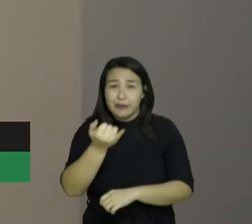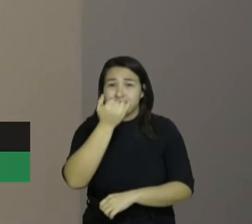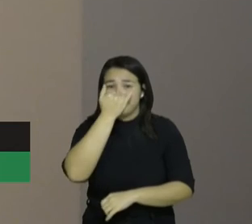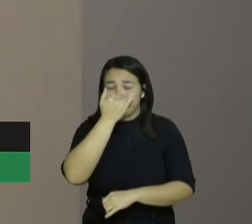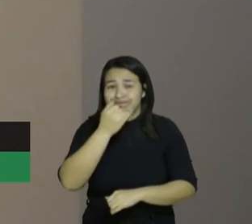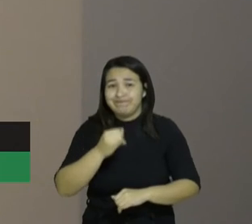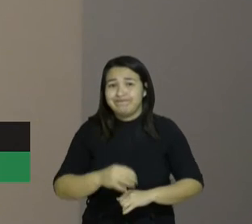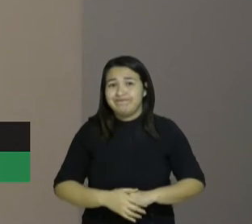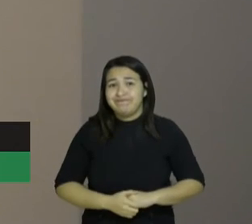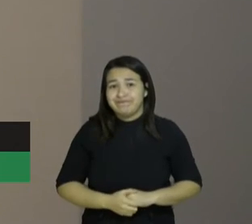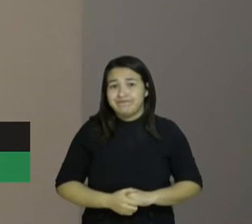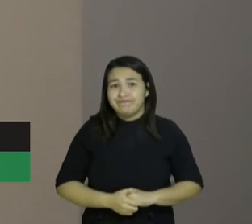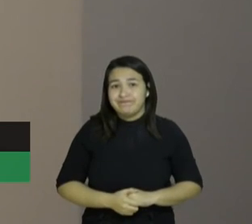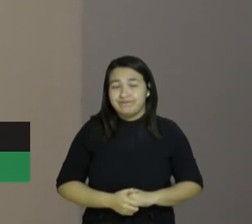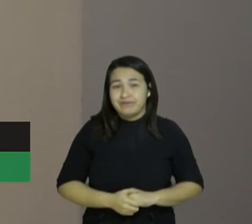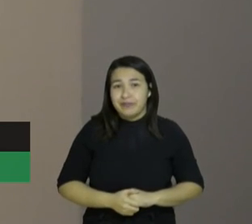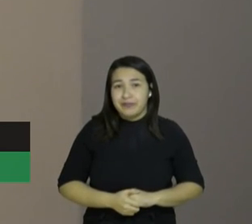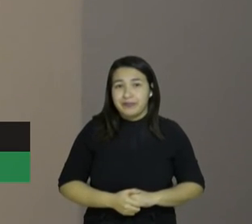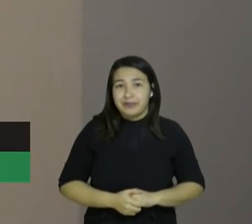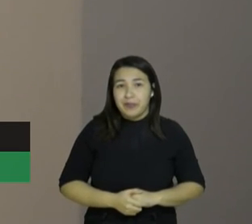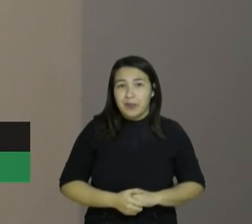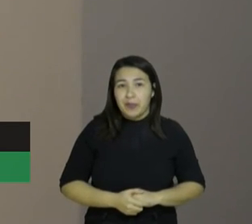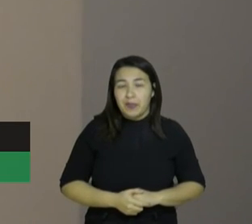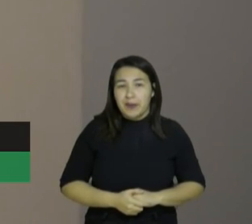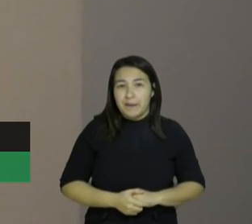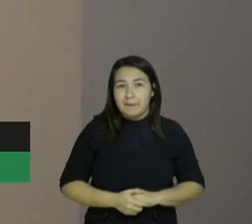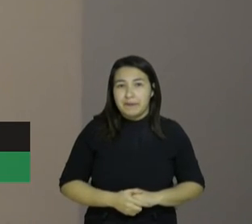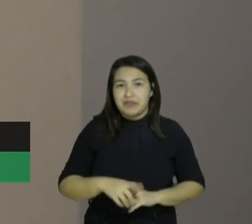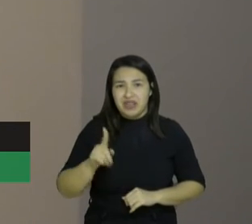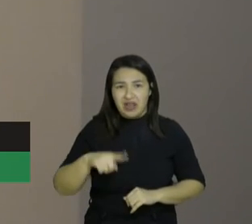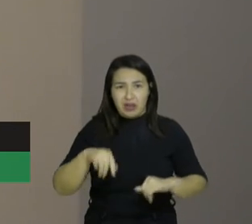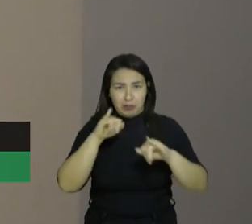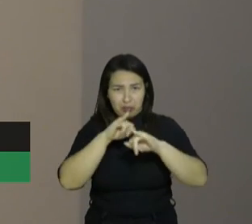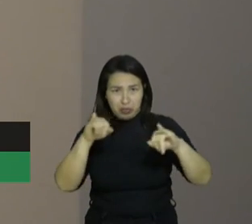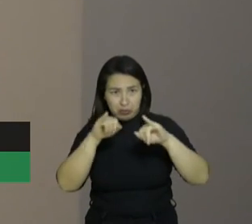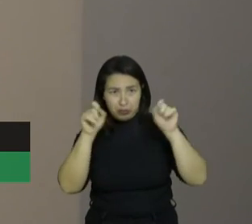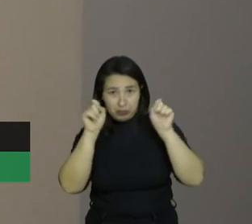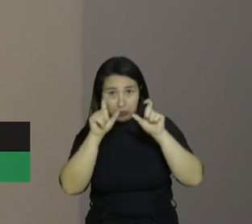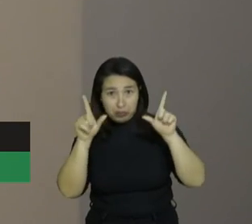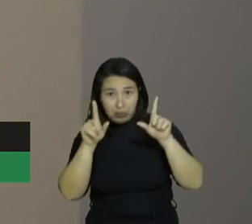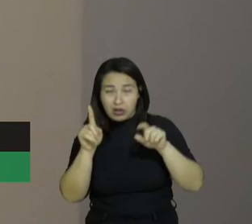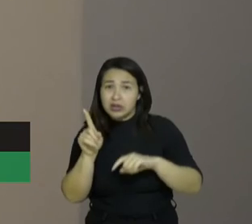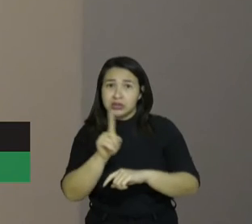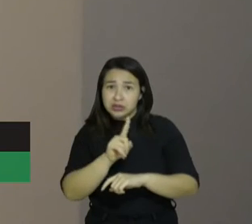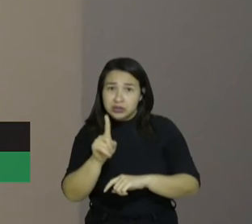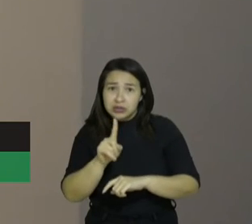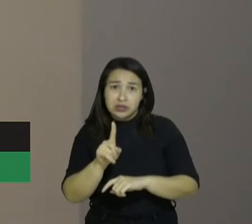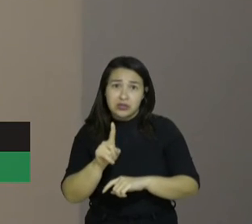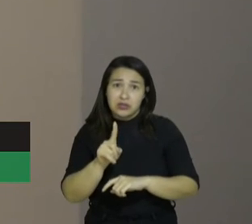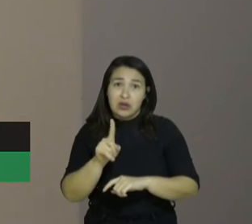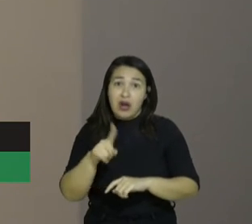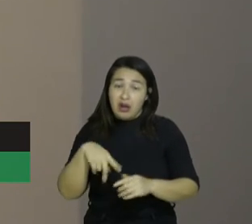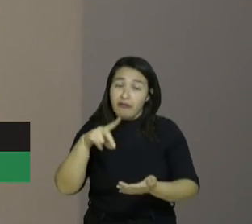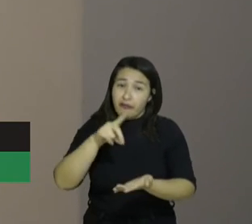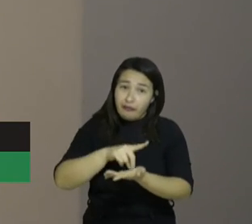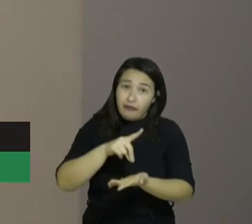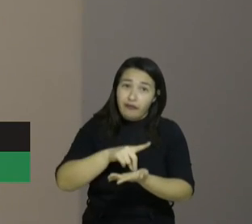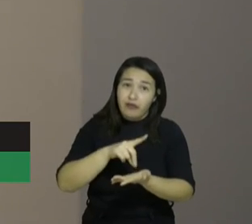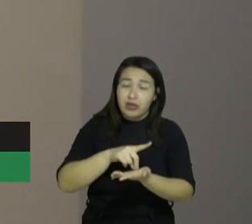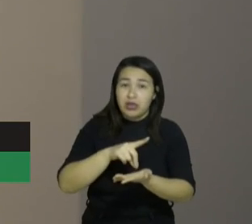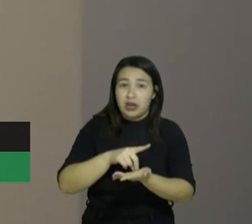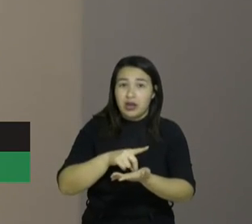E geracionais isso não é alarmismo é uma análise realista baseada em evidências científicas e em